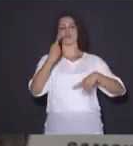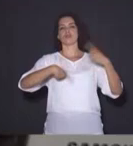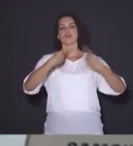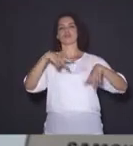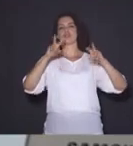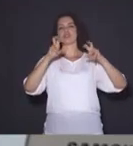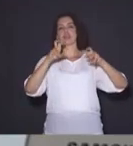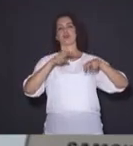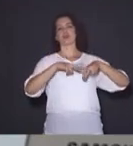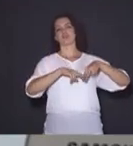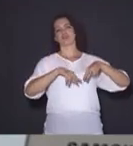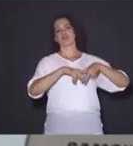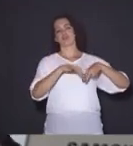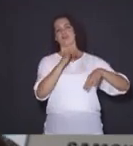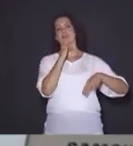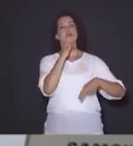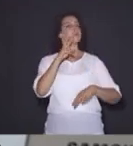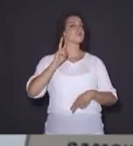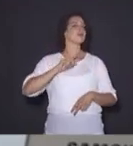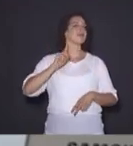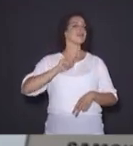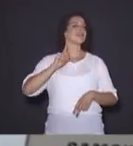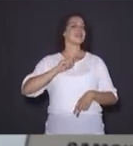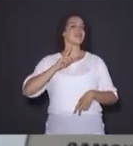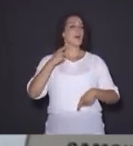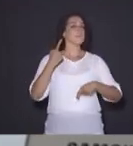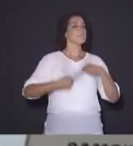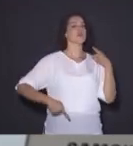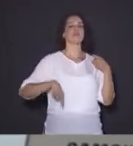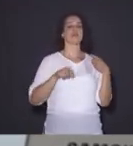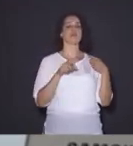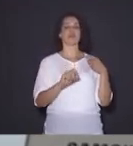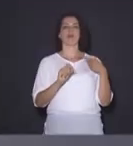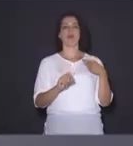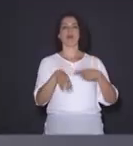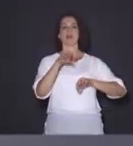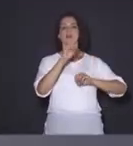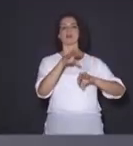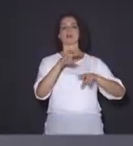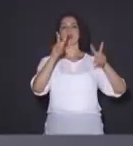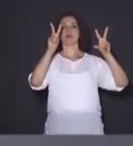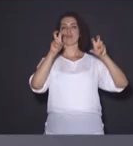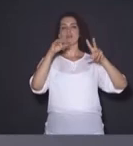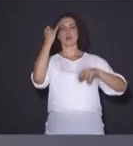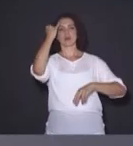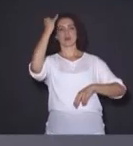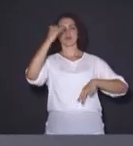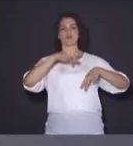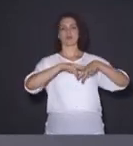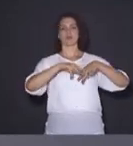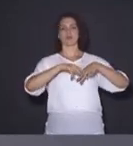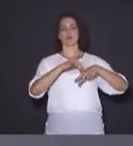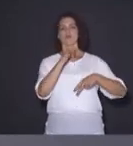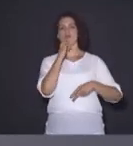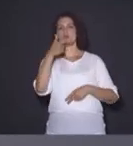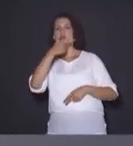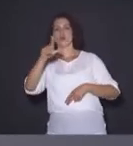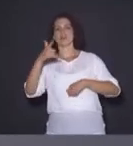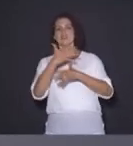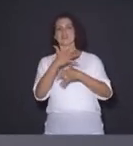viçosa de minas gerais por exemplo ele proíbe a aplicação da ideologia de gênero o plano de varginha